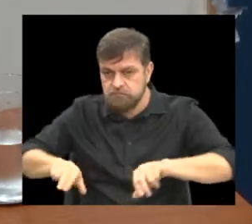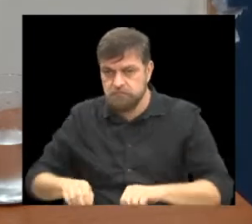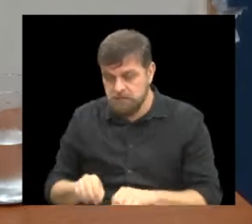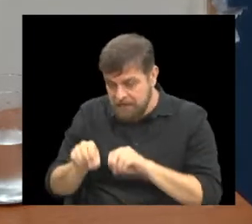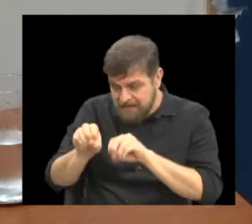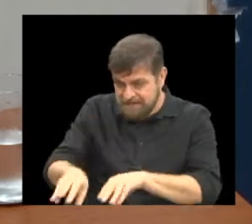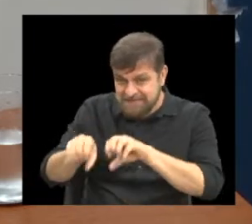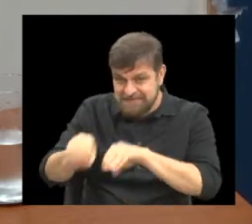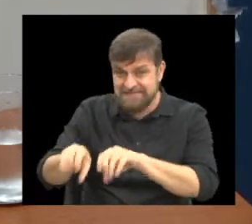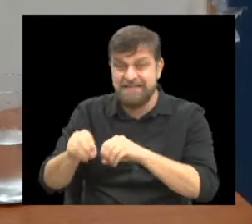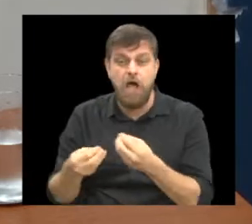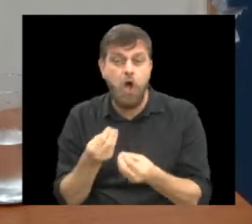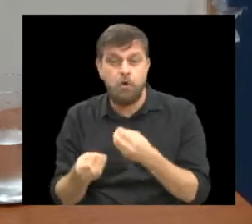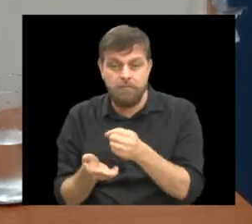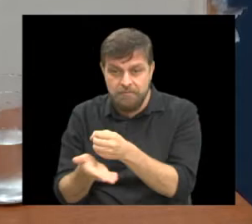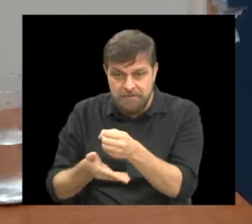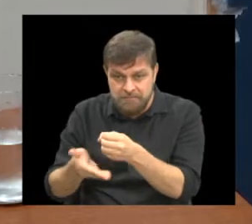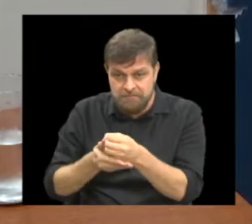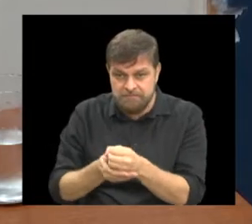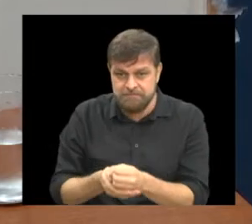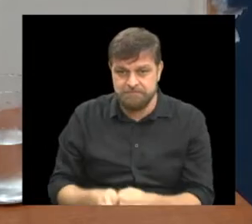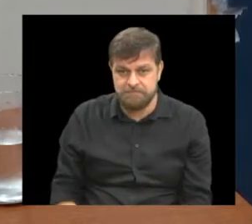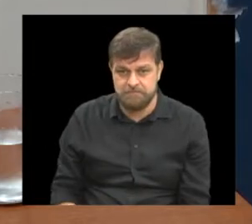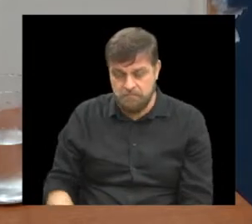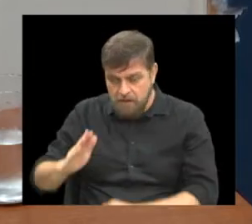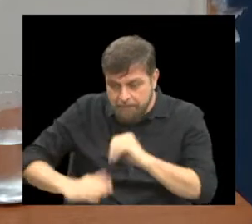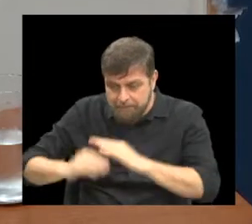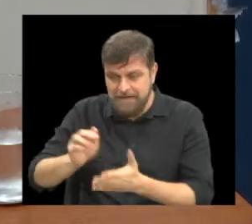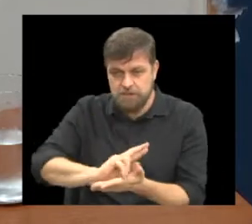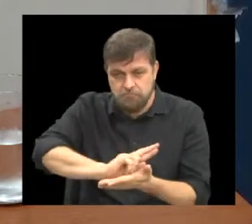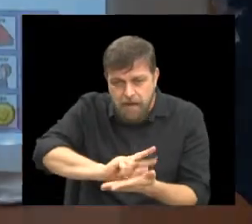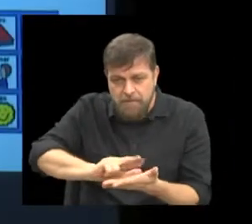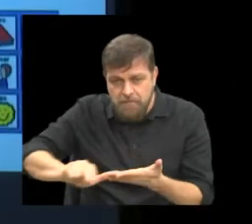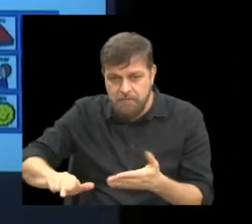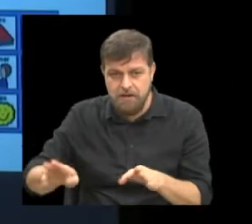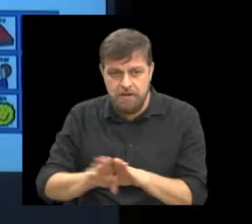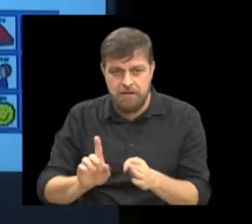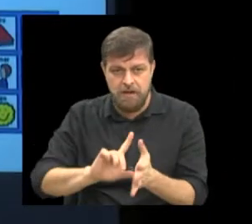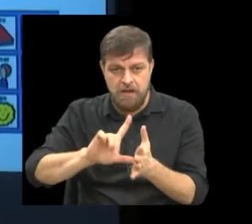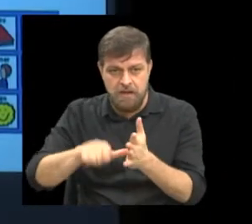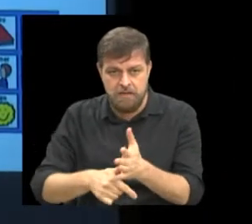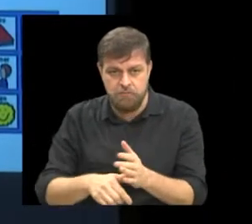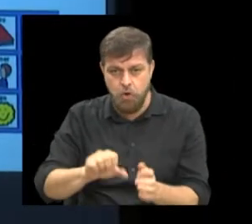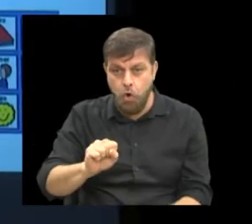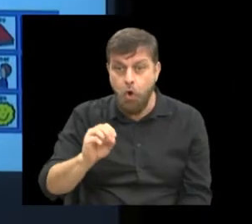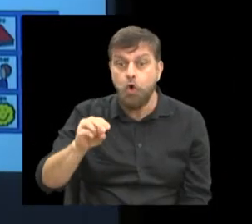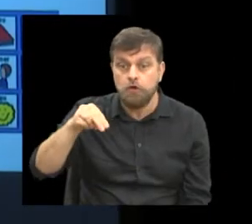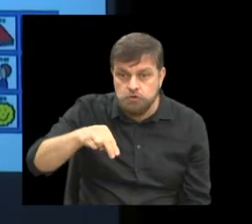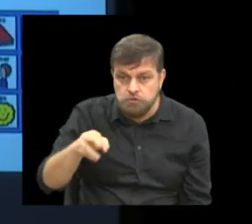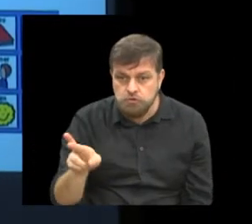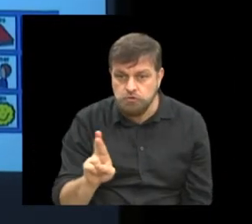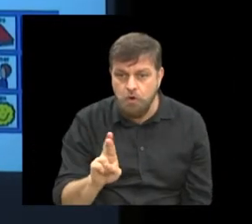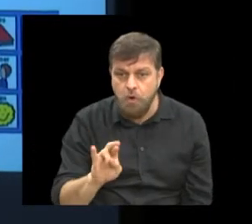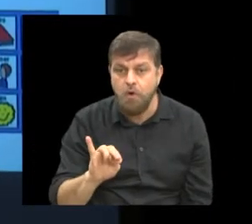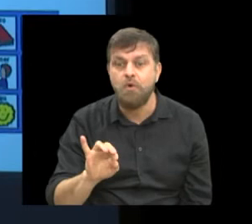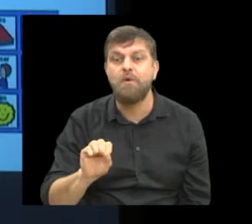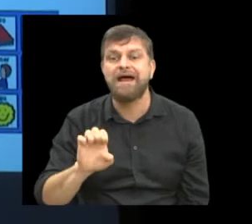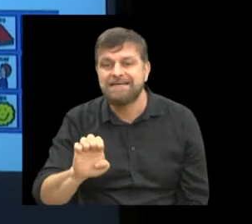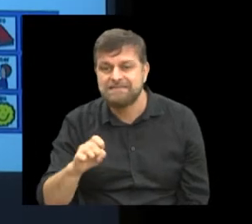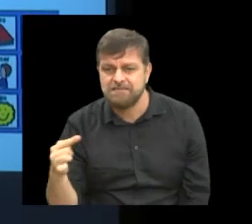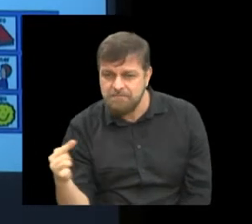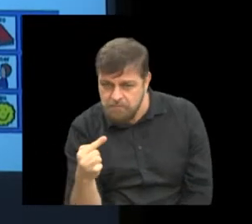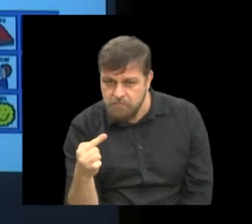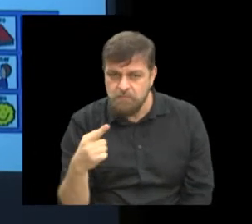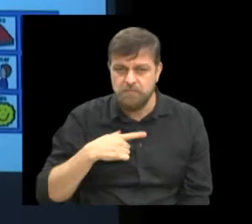ensinadas inicialmente em separado. Aí tem o Sunrise, que é um programa comportamental.